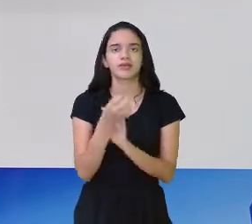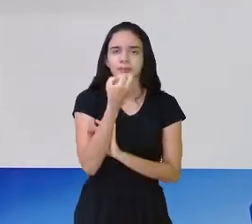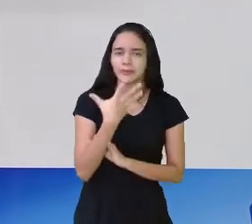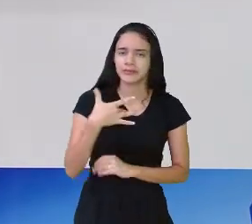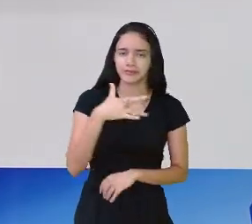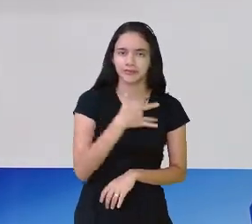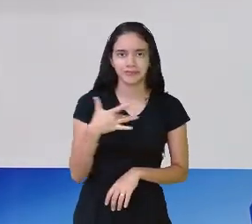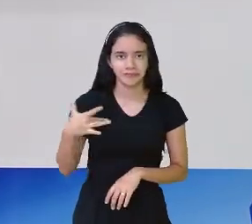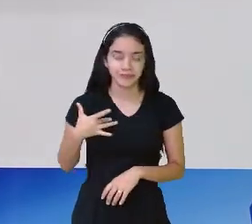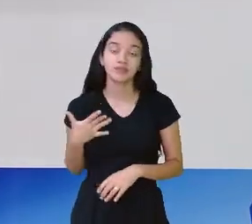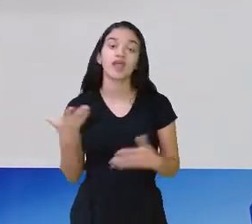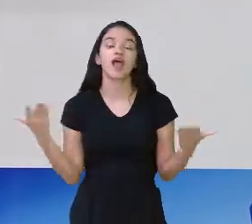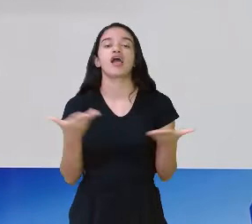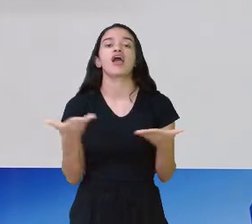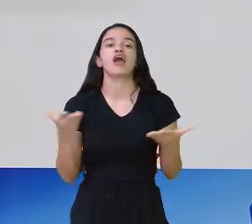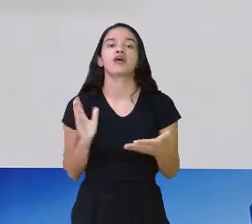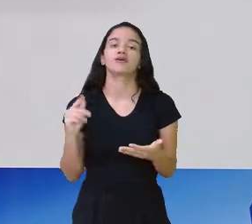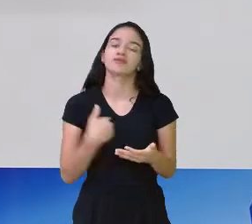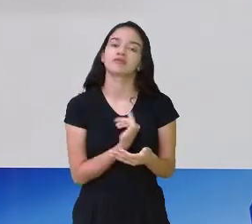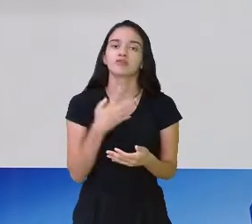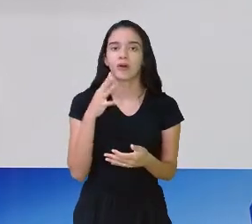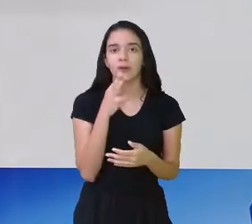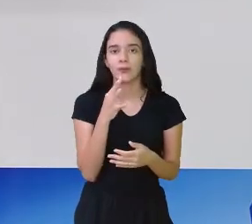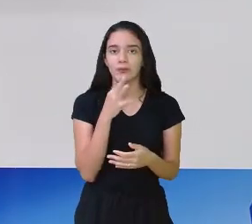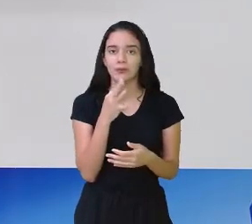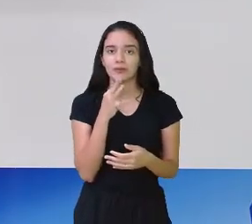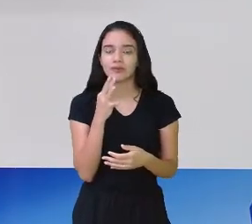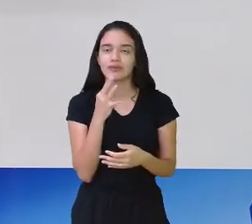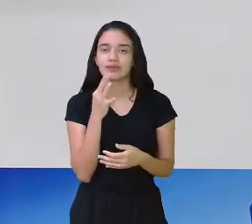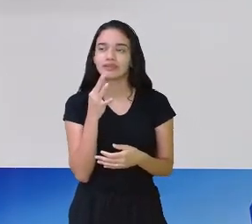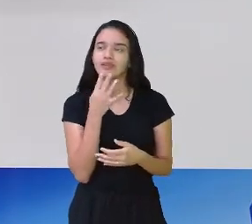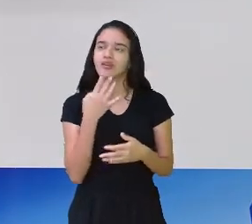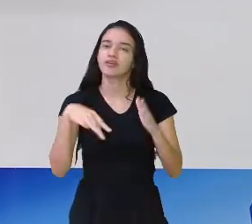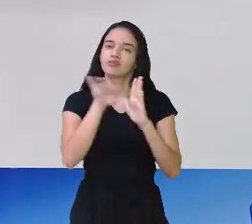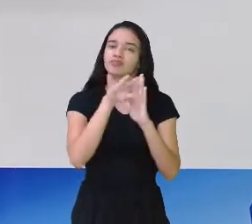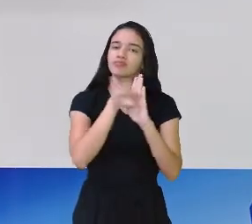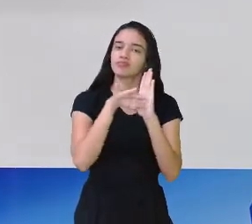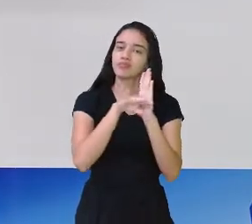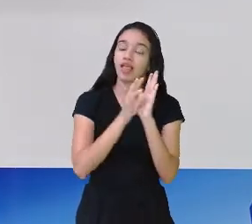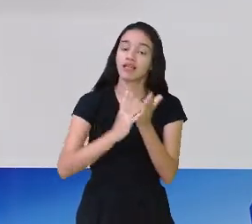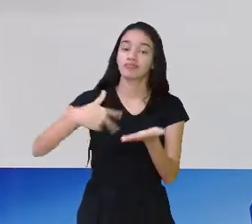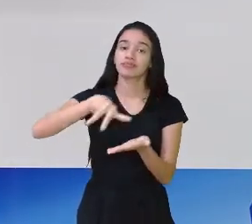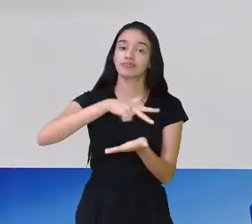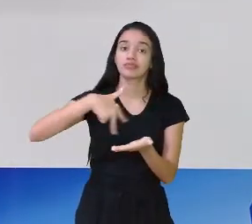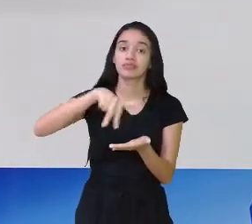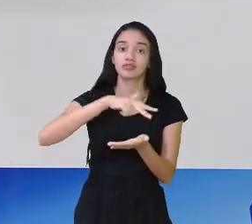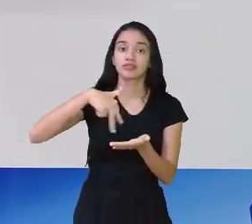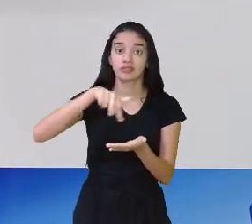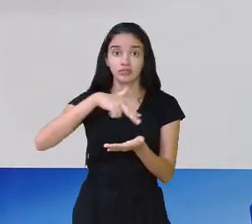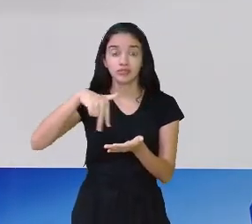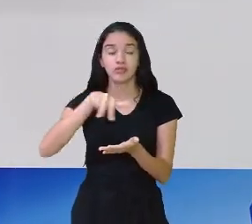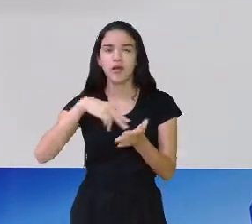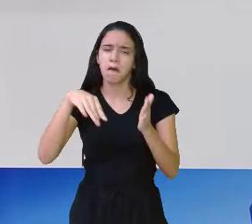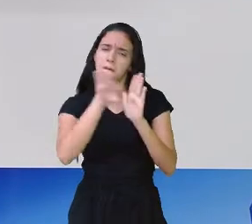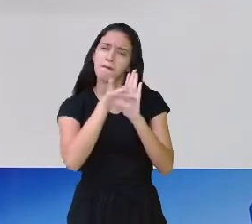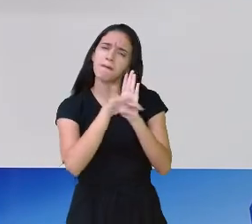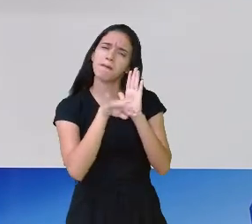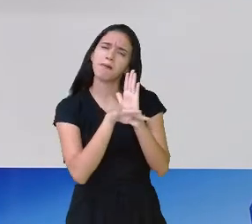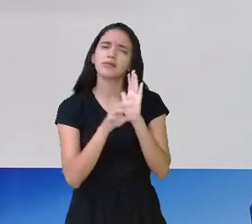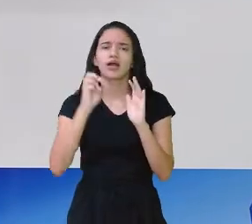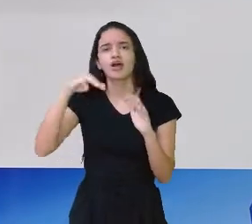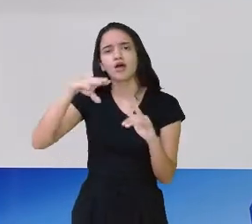bem-estar. E aí agora a gente vai conhecer um pouquinho as modalidades da dança, os modos. O que é